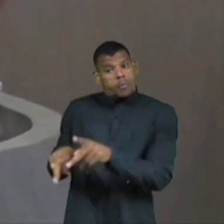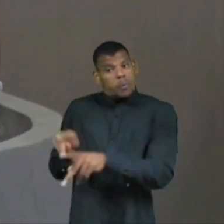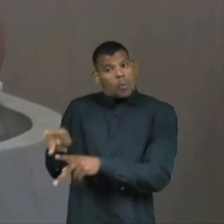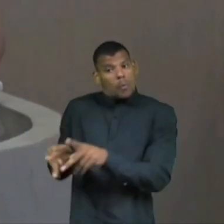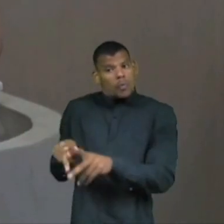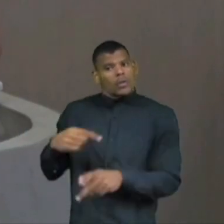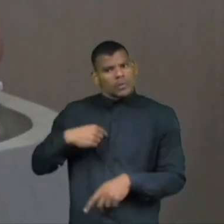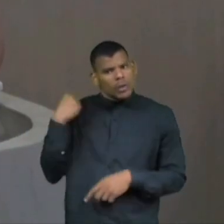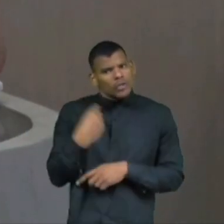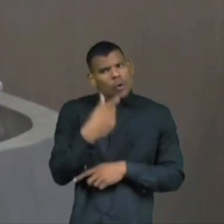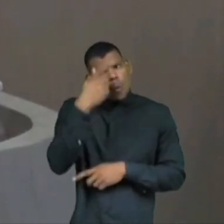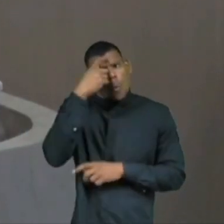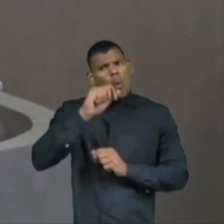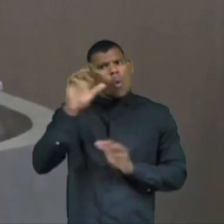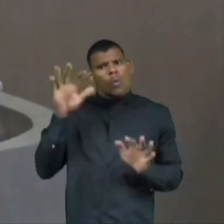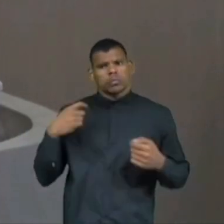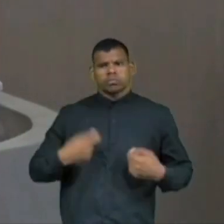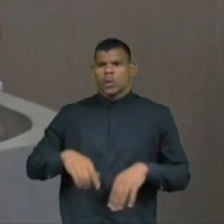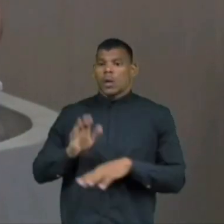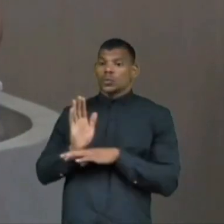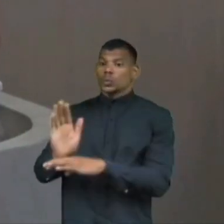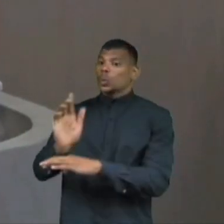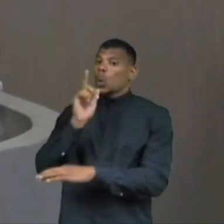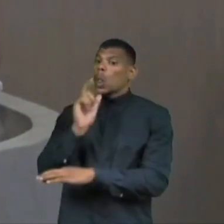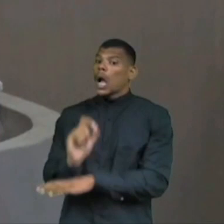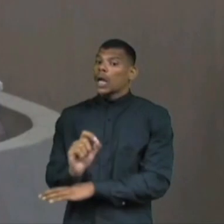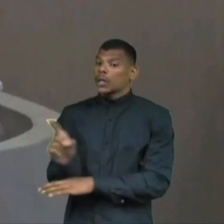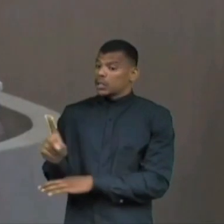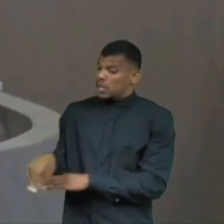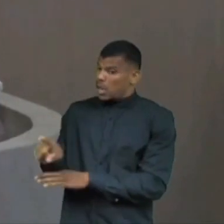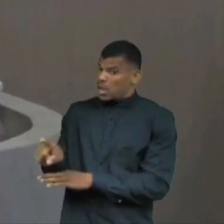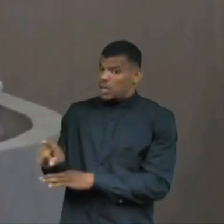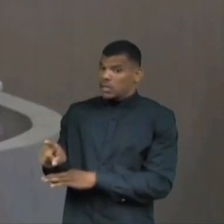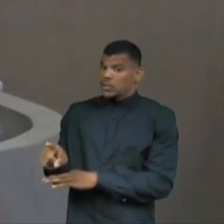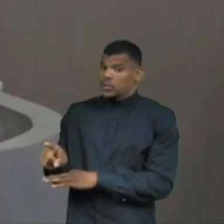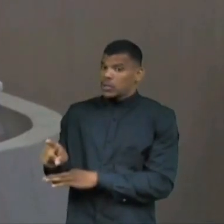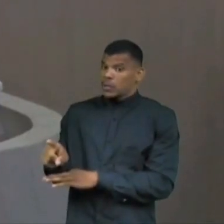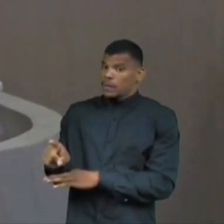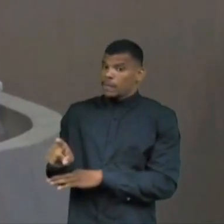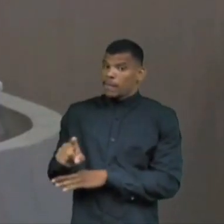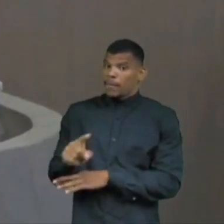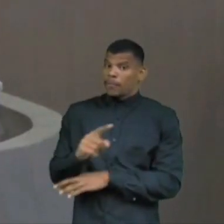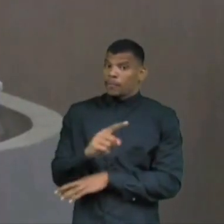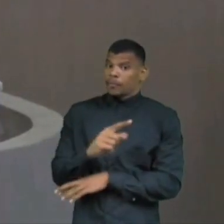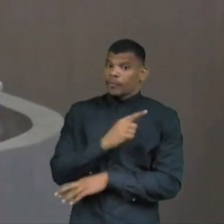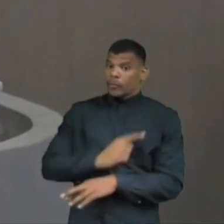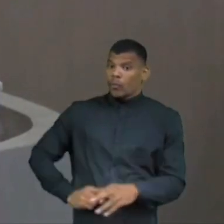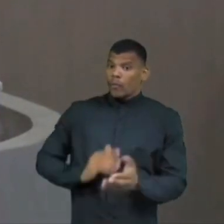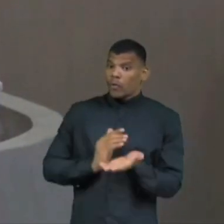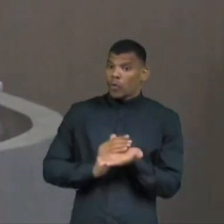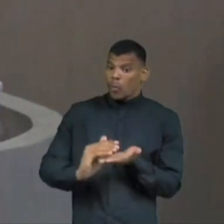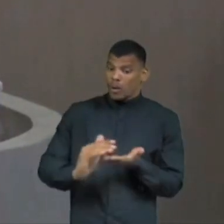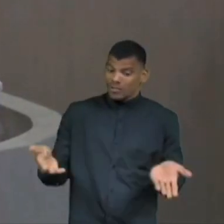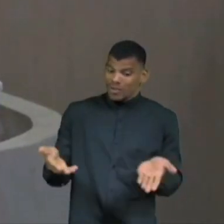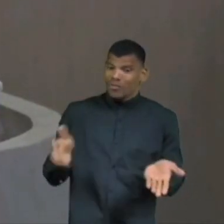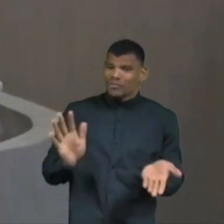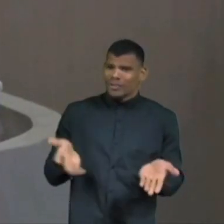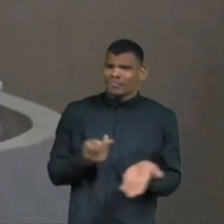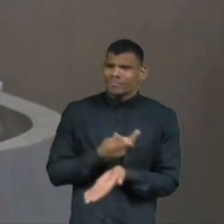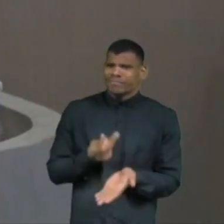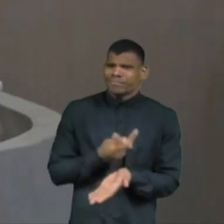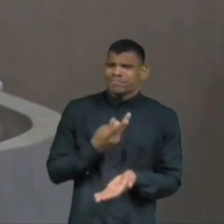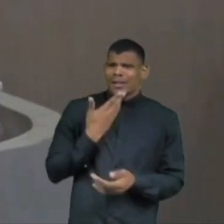chão, favorável ao povo. O governo está começando e está começando errado.